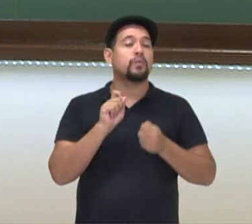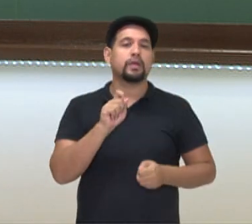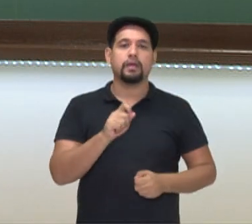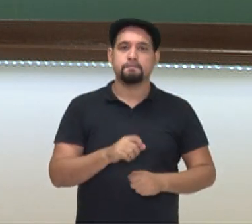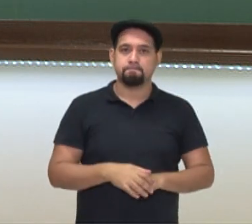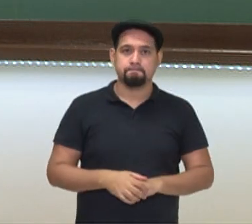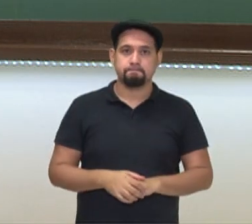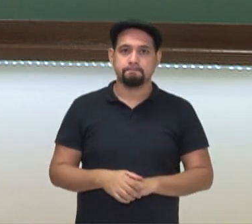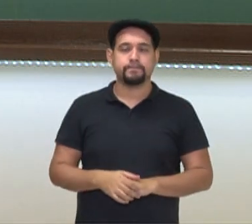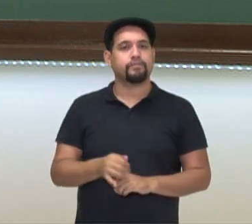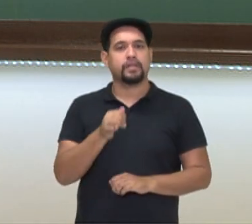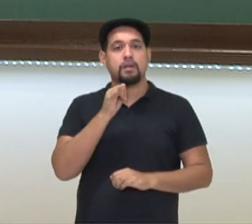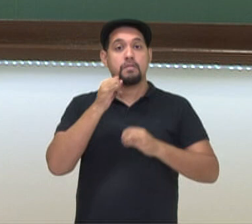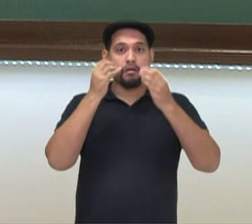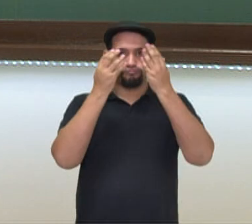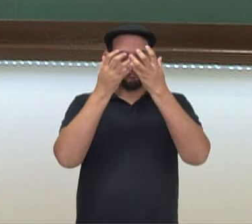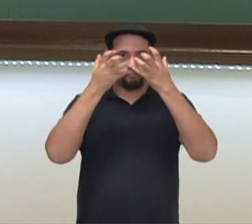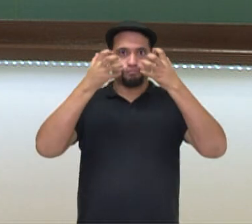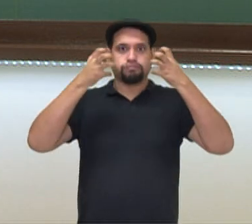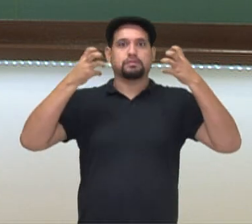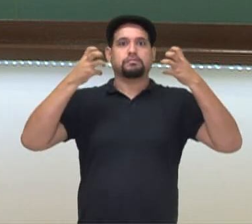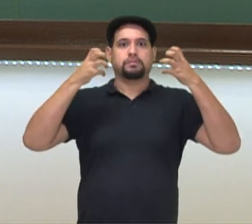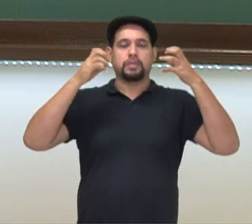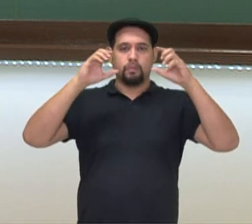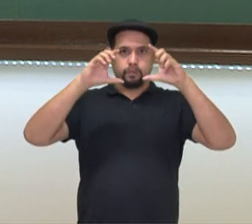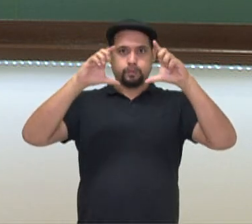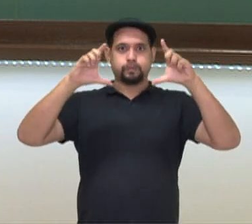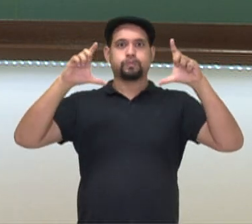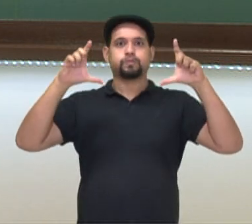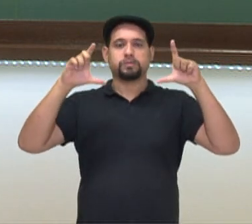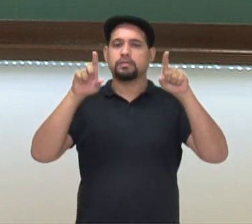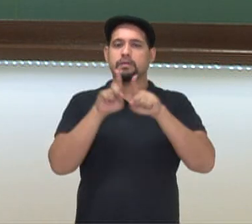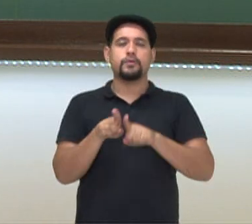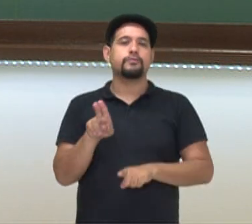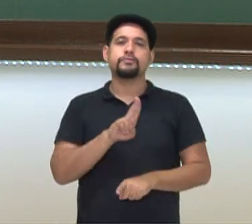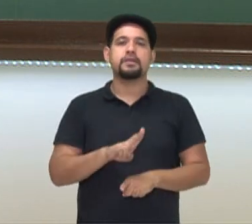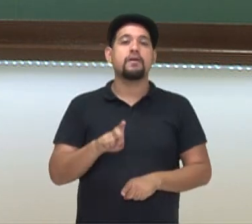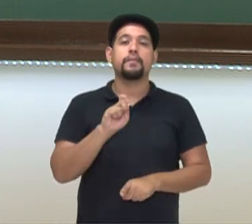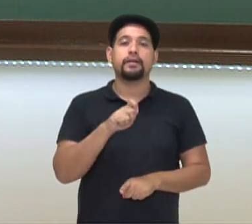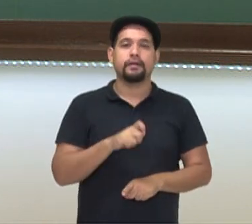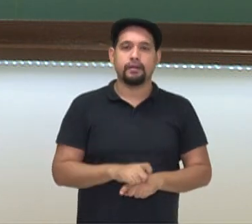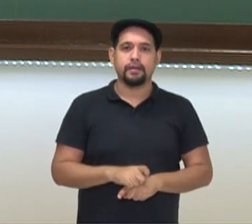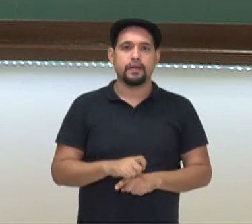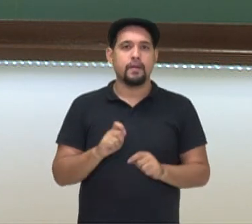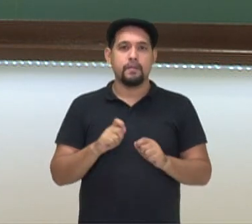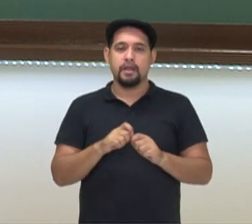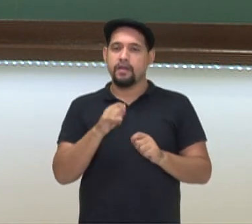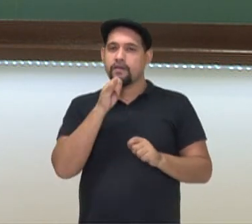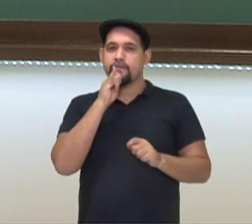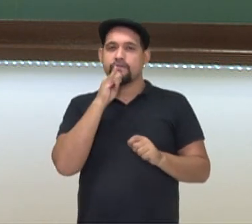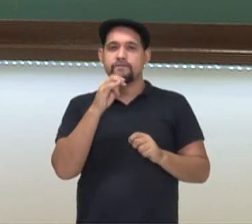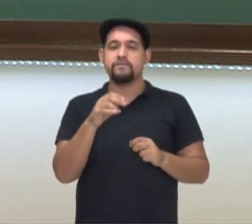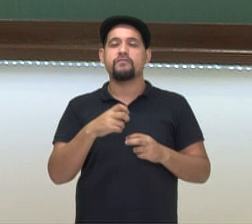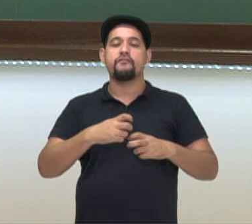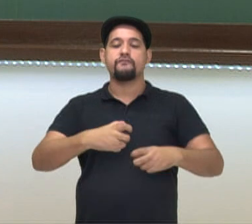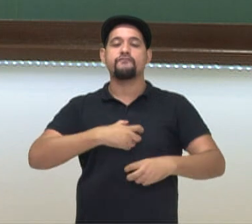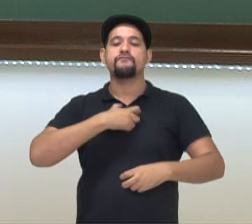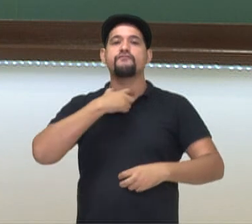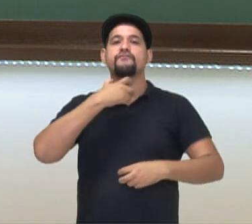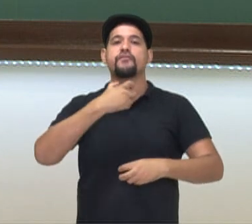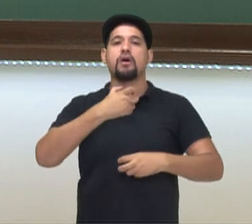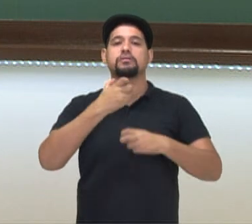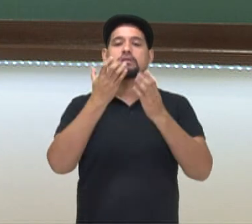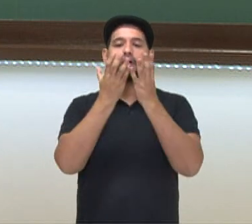utilizadas tanto para ampliar também a figura do ator, como ela era utilizada para projetar a voz, né? Fazer com que